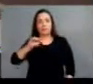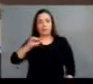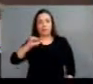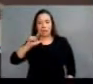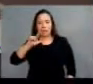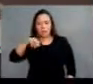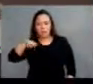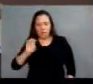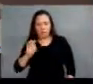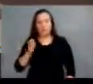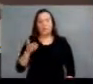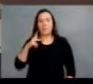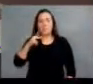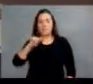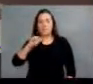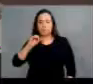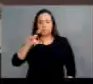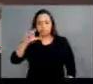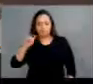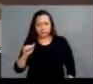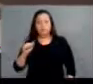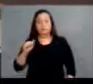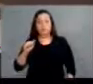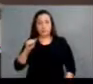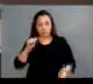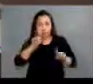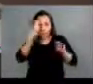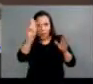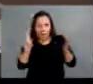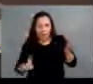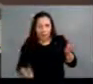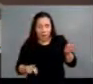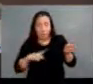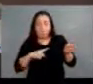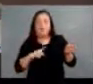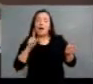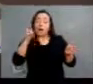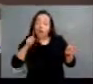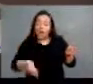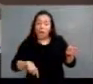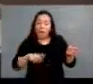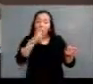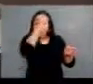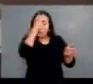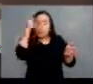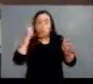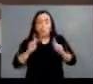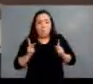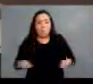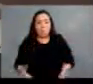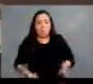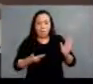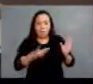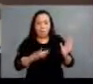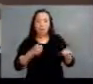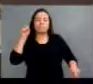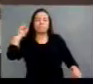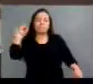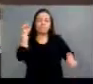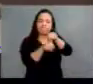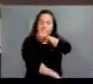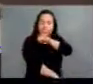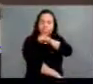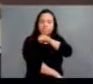Salomé, Paola, são nomes de seres humanos que tiveram as suas vidas